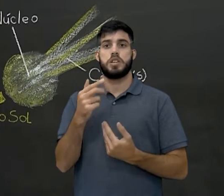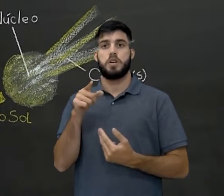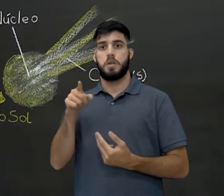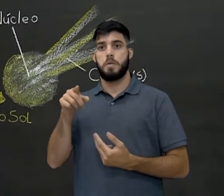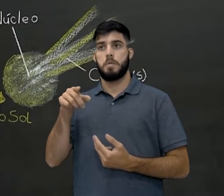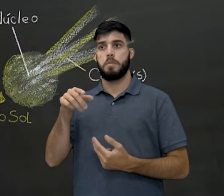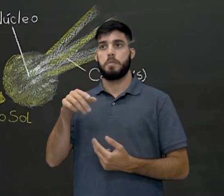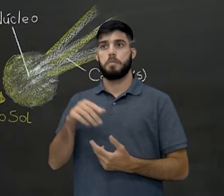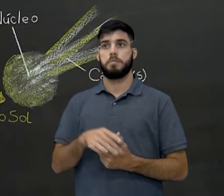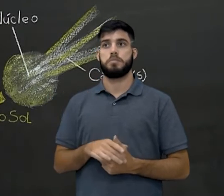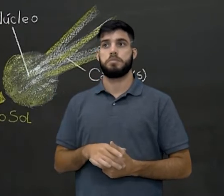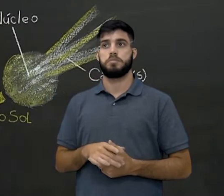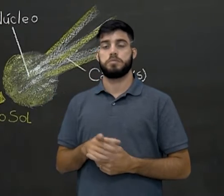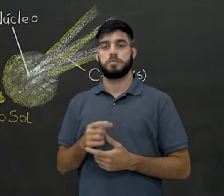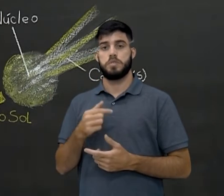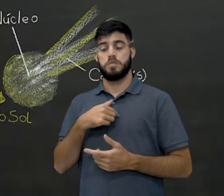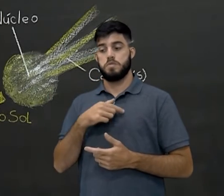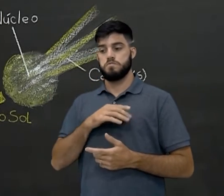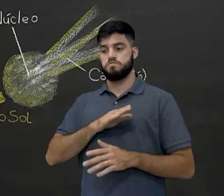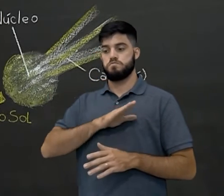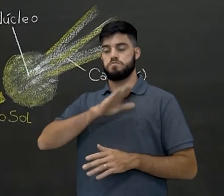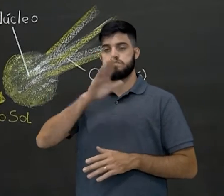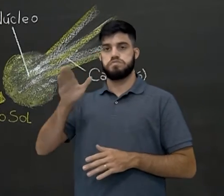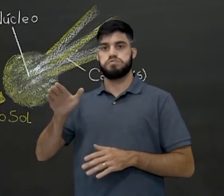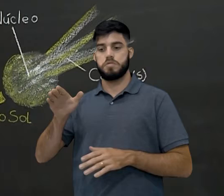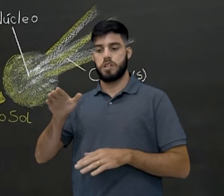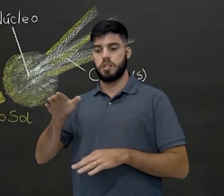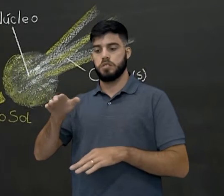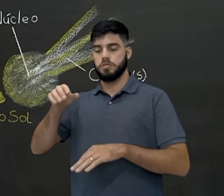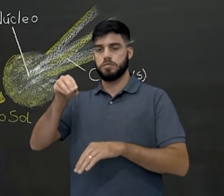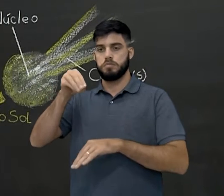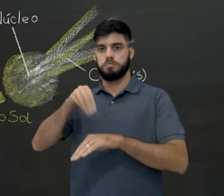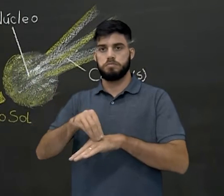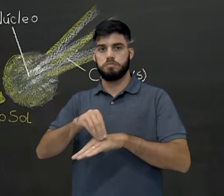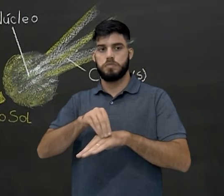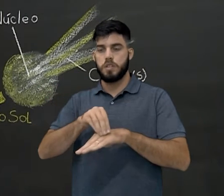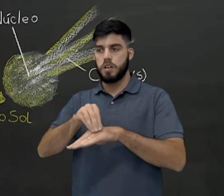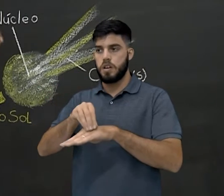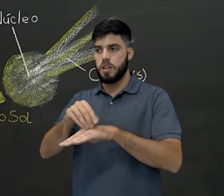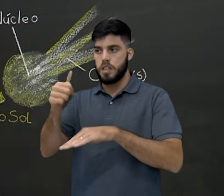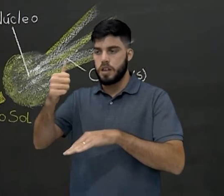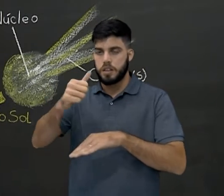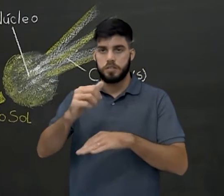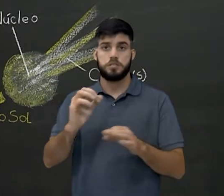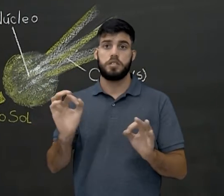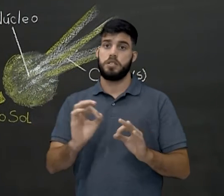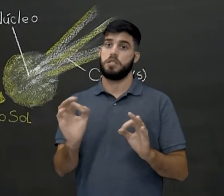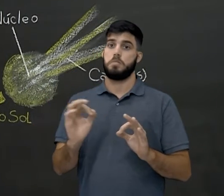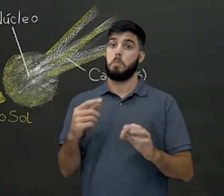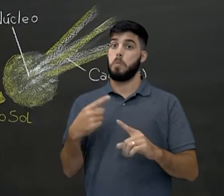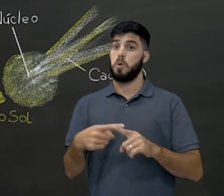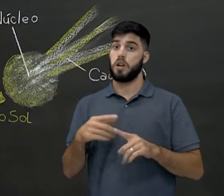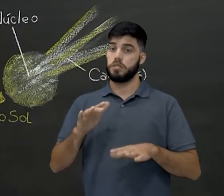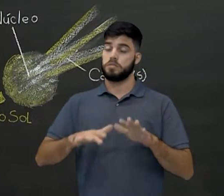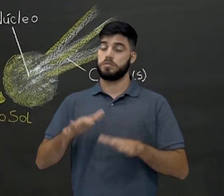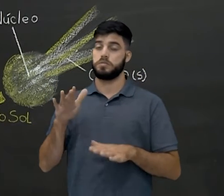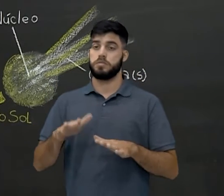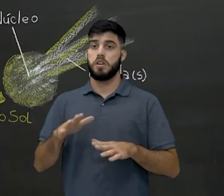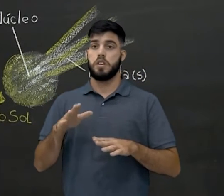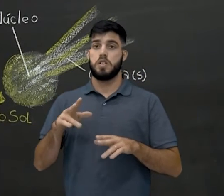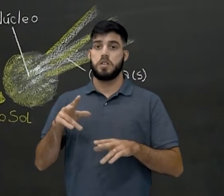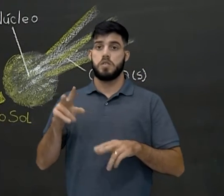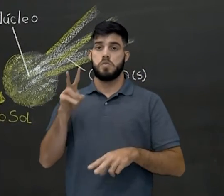eu vou enviar ali uma sonda, ela vai pousar e vai analisar o solo. Não. A grande constituição é uma